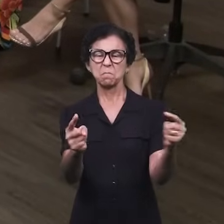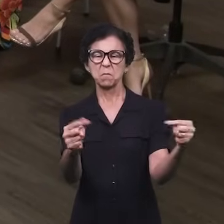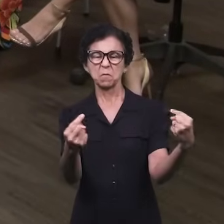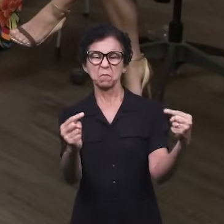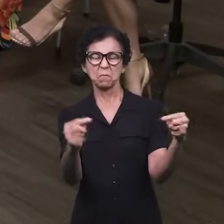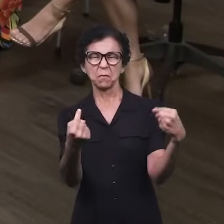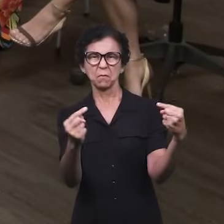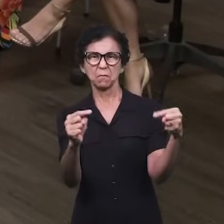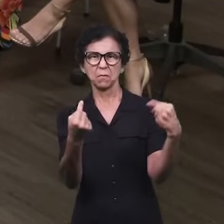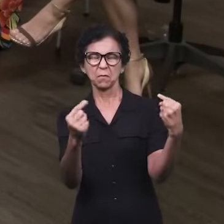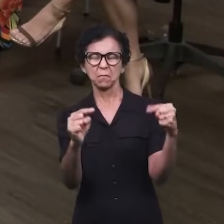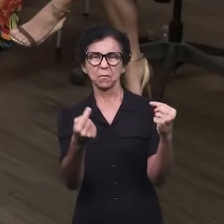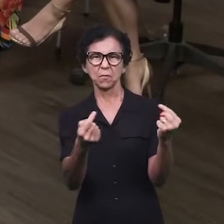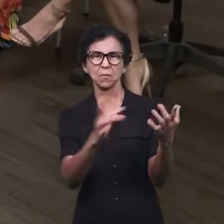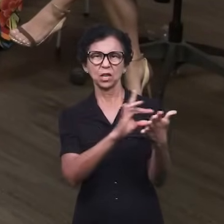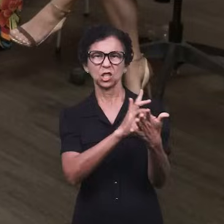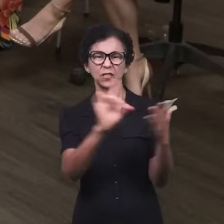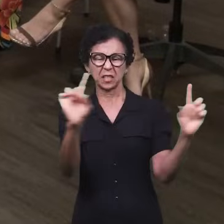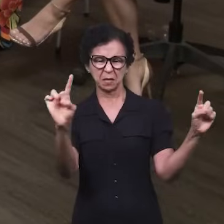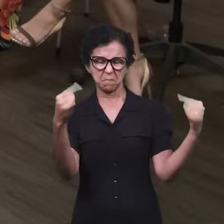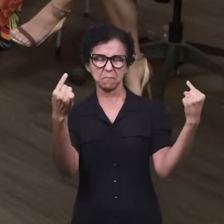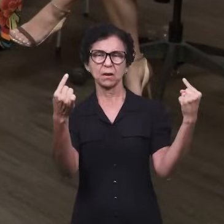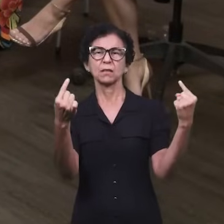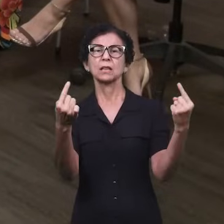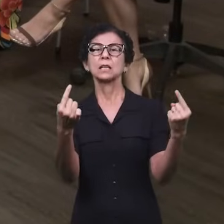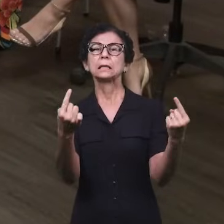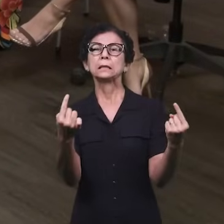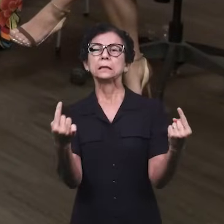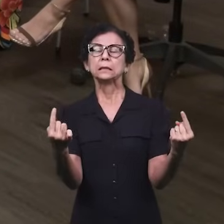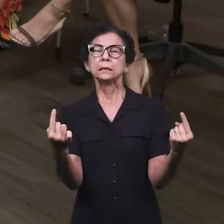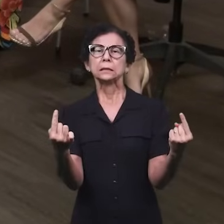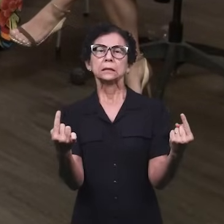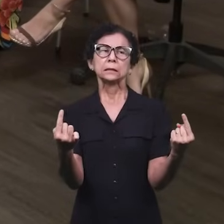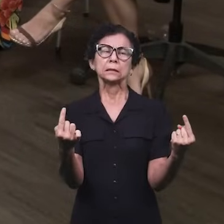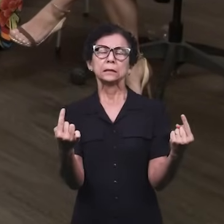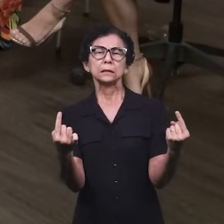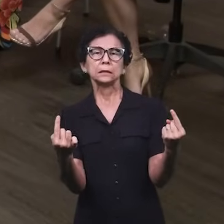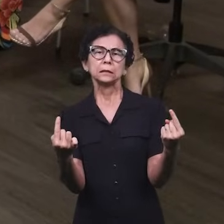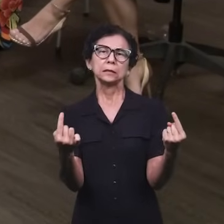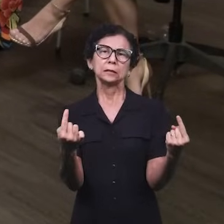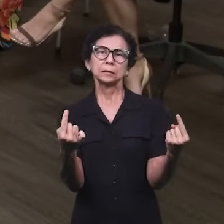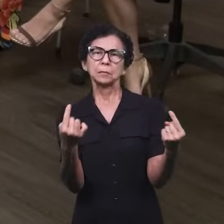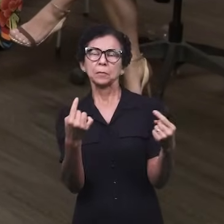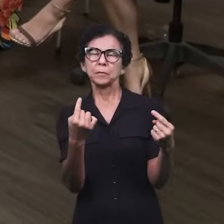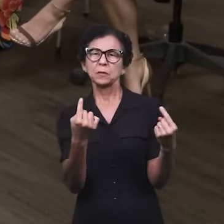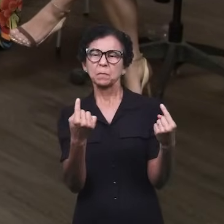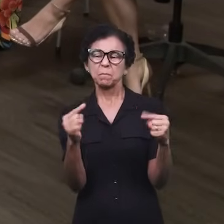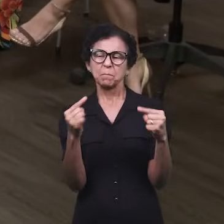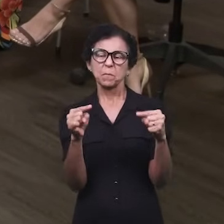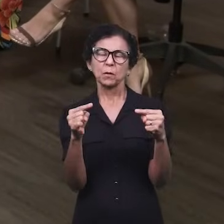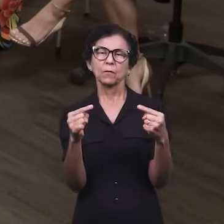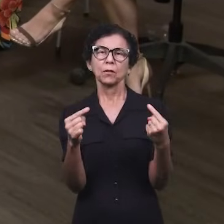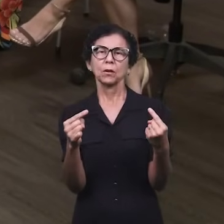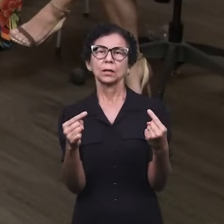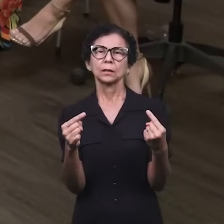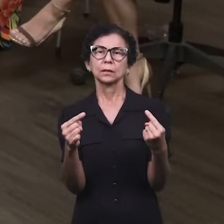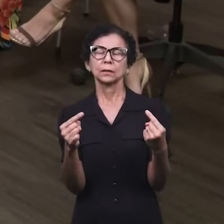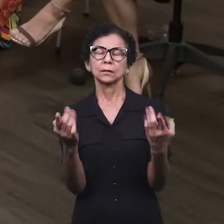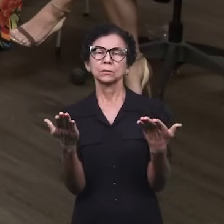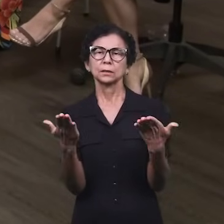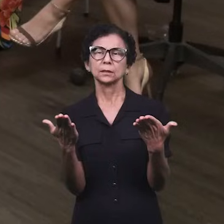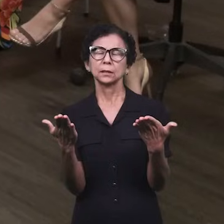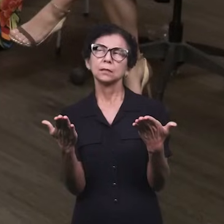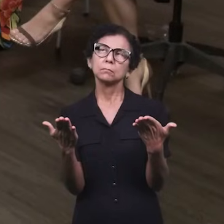alguma coisa vem uma abordagem vem uma ação do adversário vem uma tentativa de te desviar do caminho você tem a